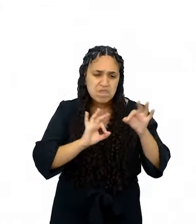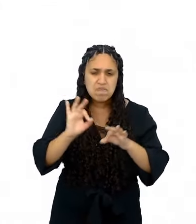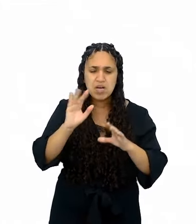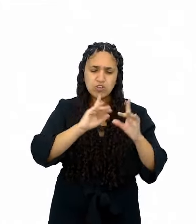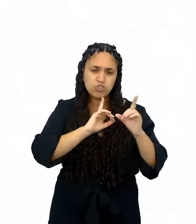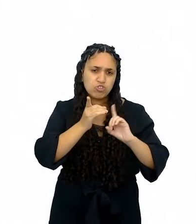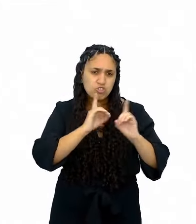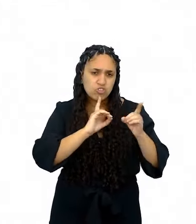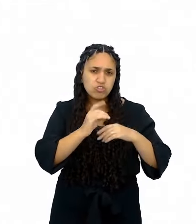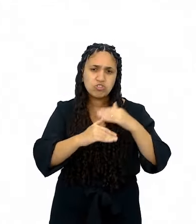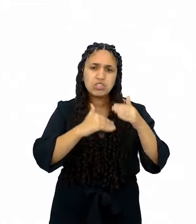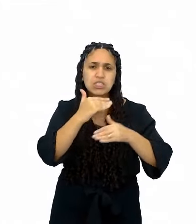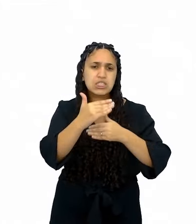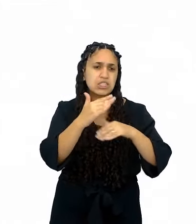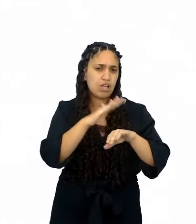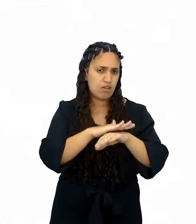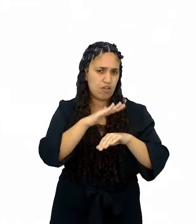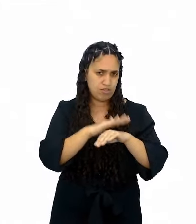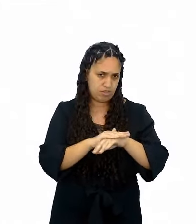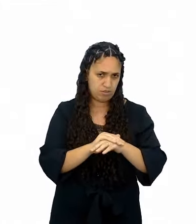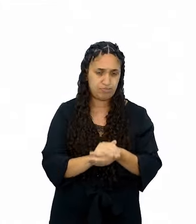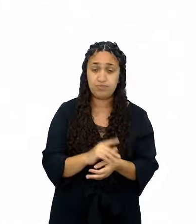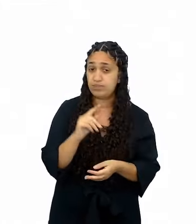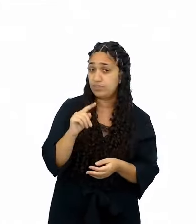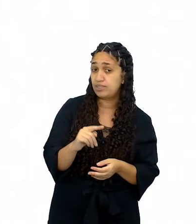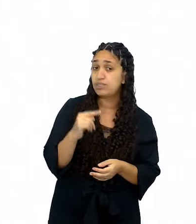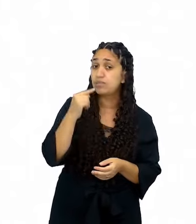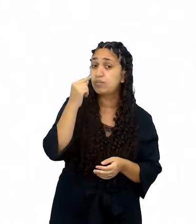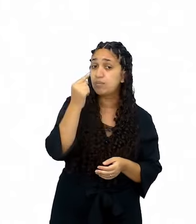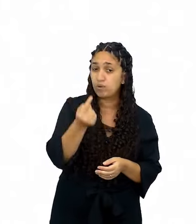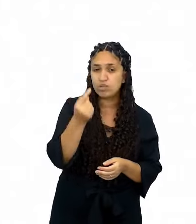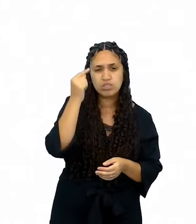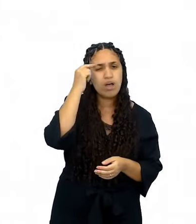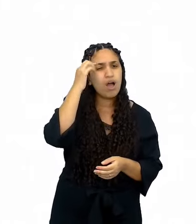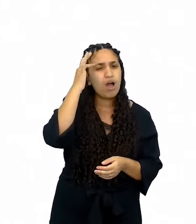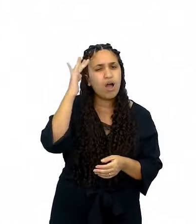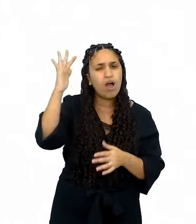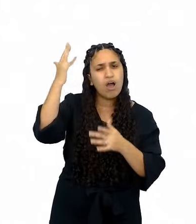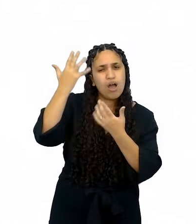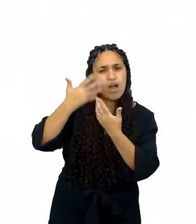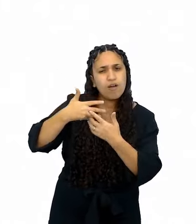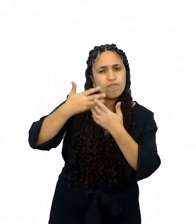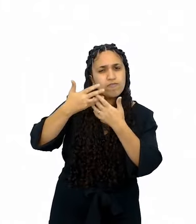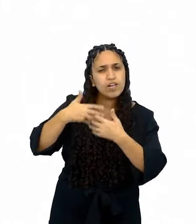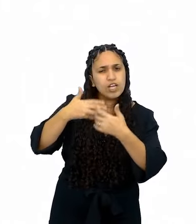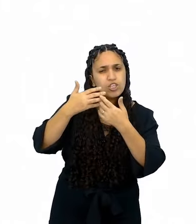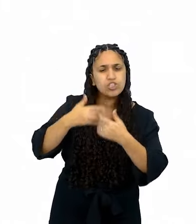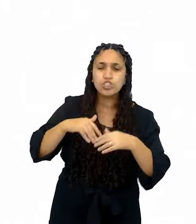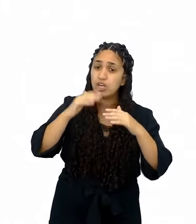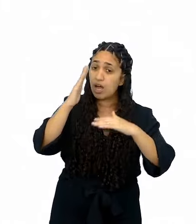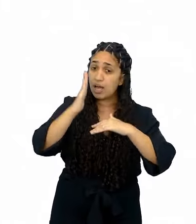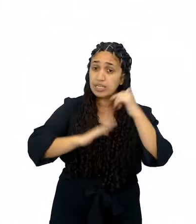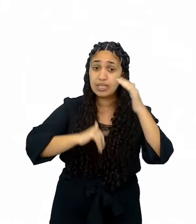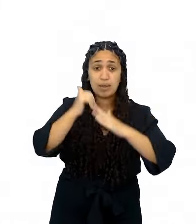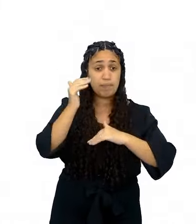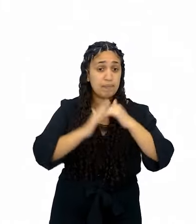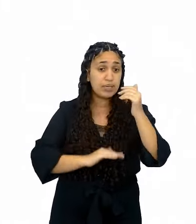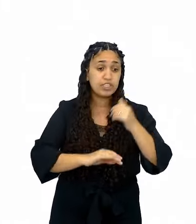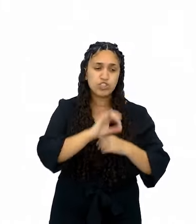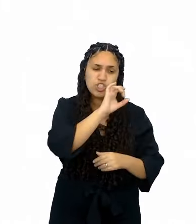as habilidades que cada atividade implicava. E, por fim, buscamos compreender os